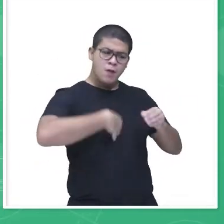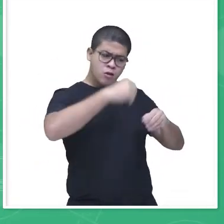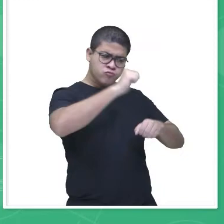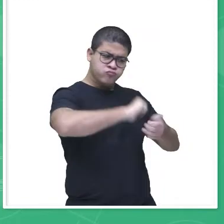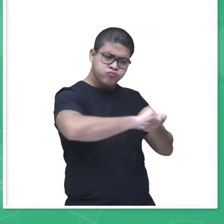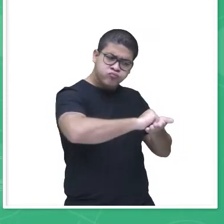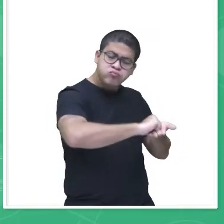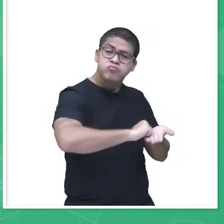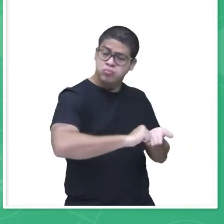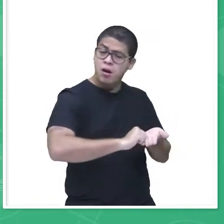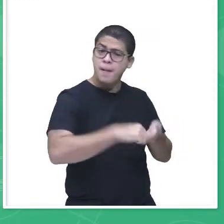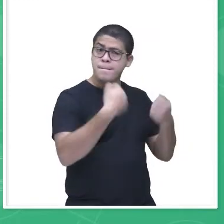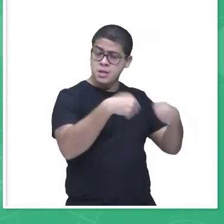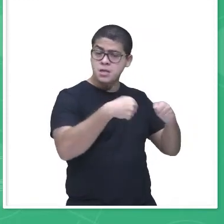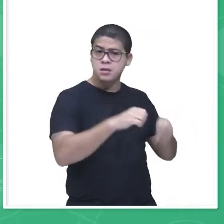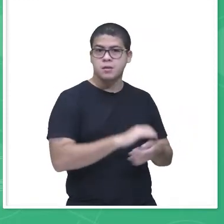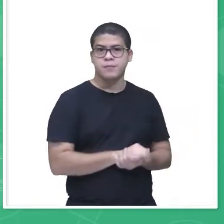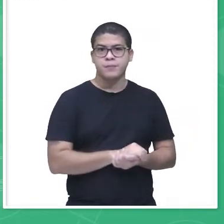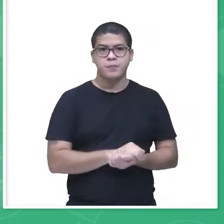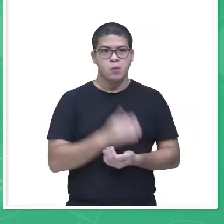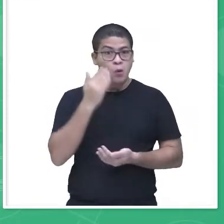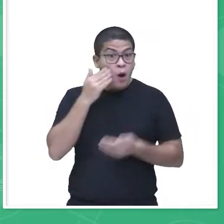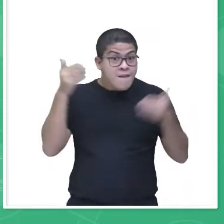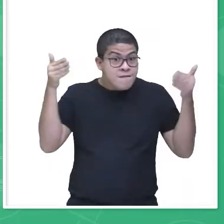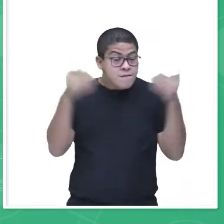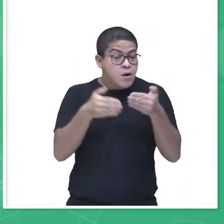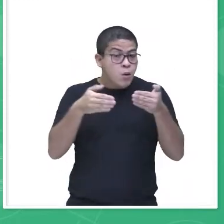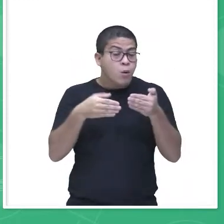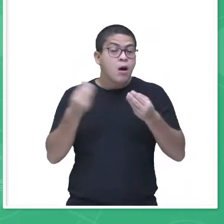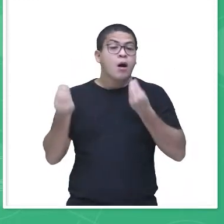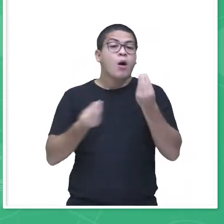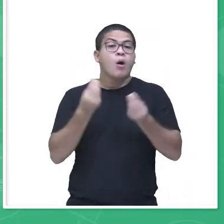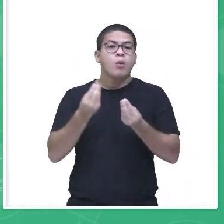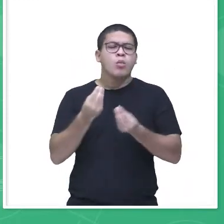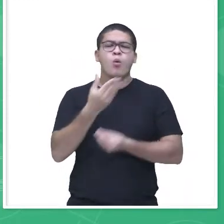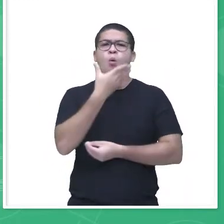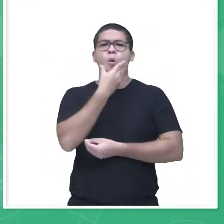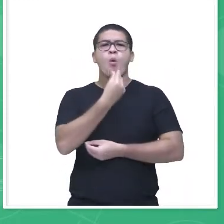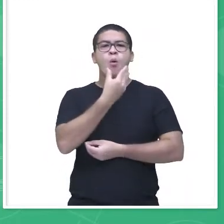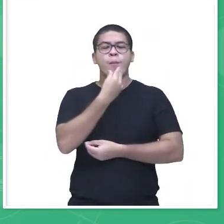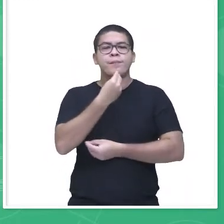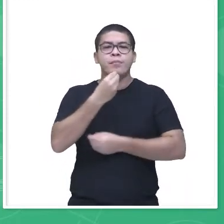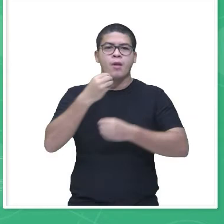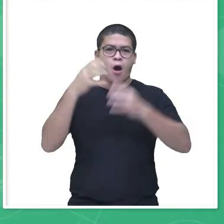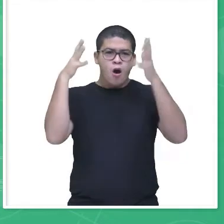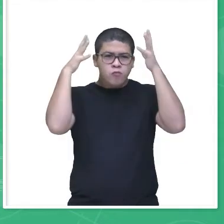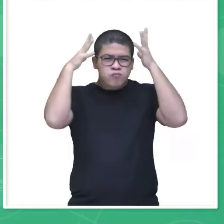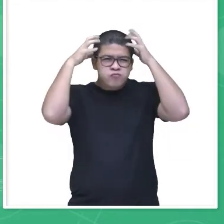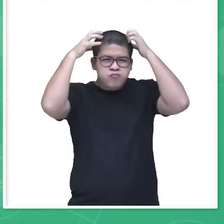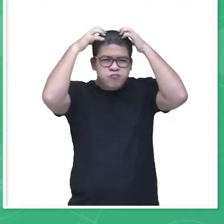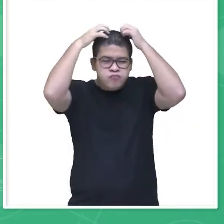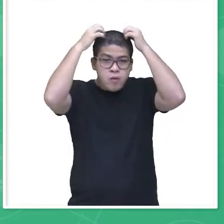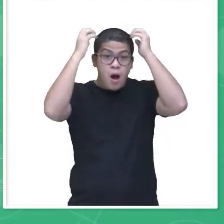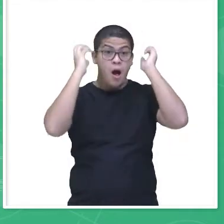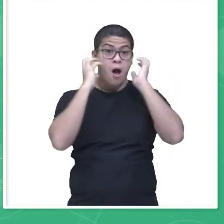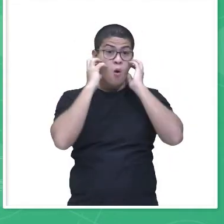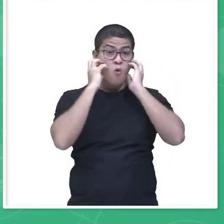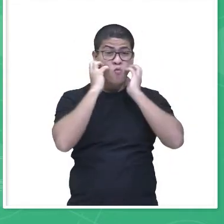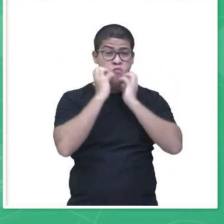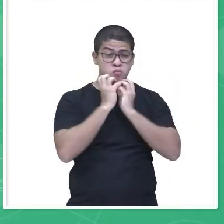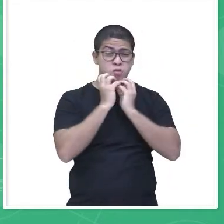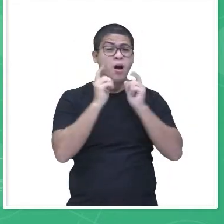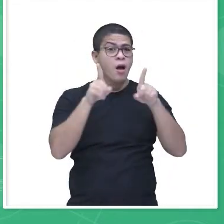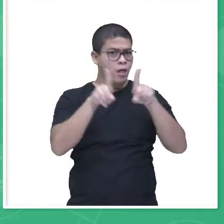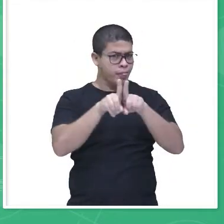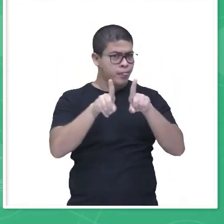No caso específico dos homens, tome cuidado com o seu cabelo e a barba, né? Limpe bem os cabelos e